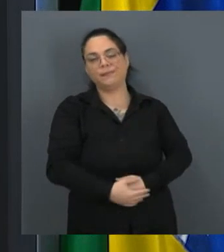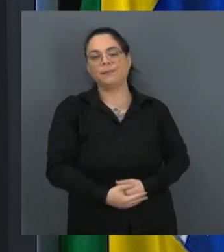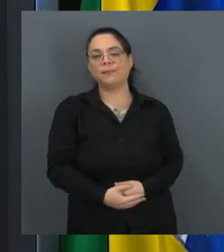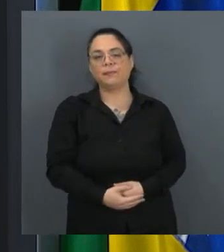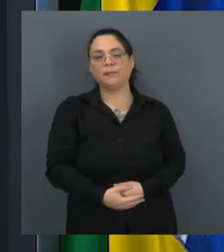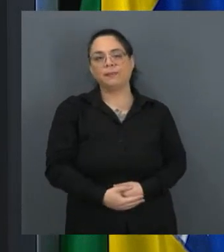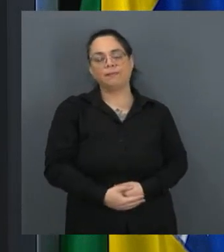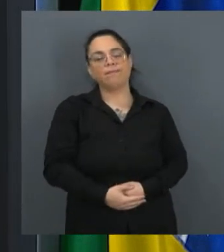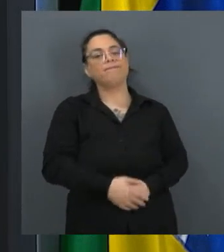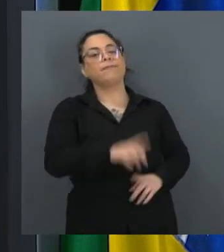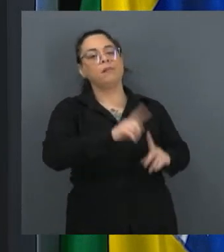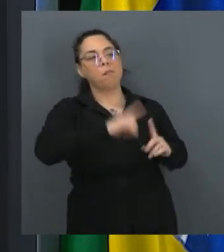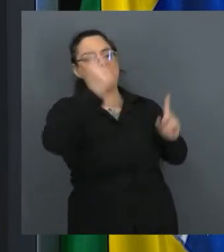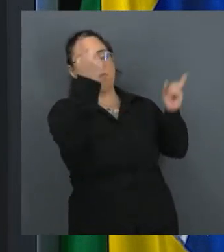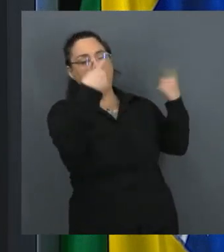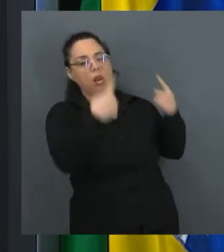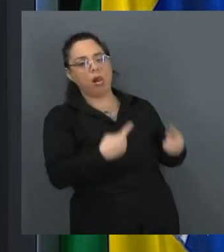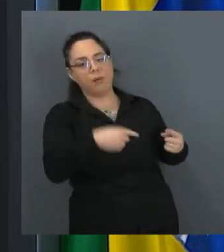de tirania.